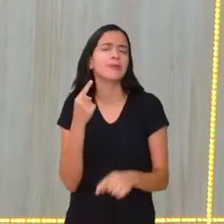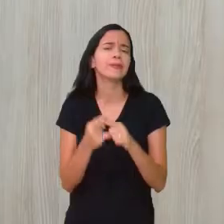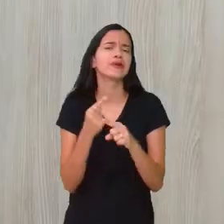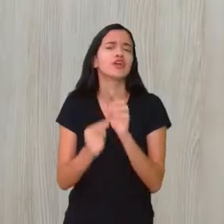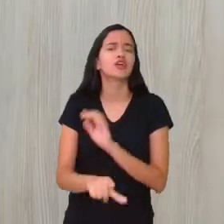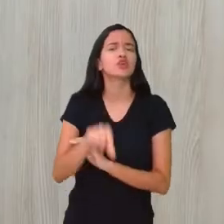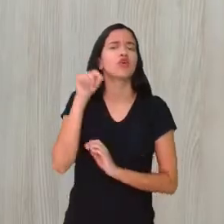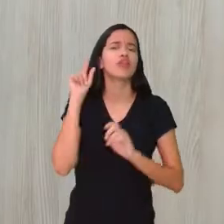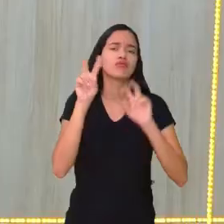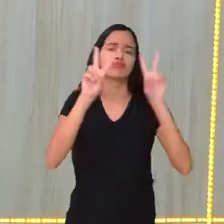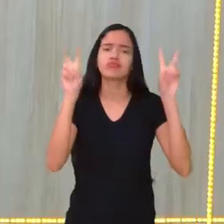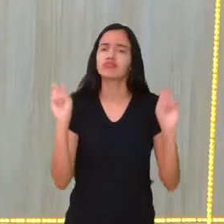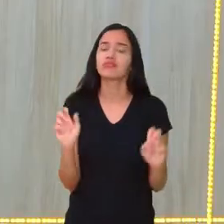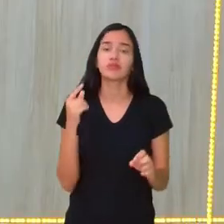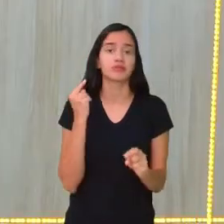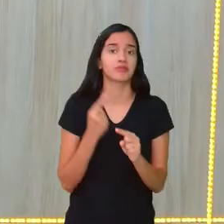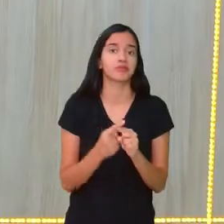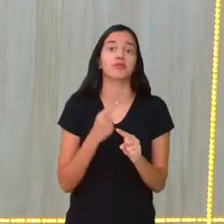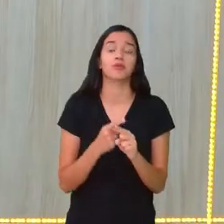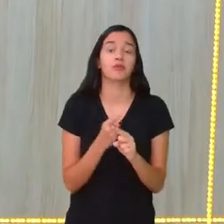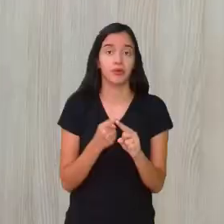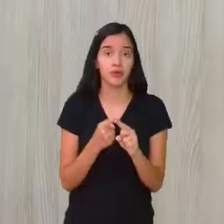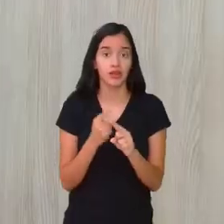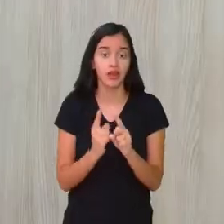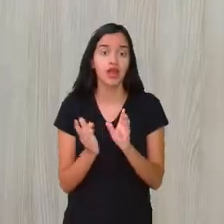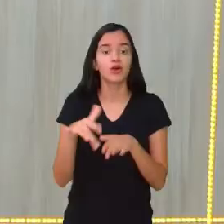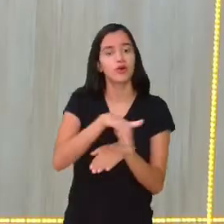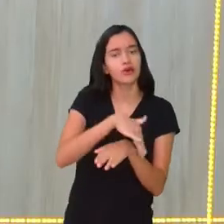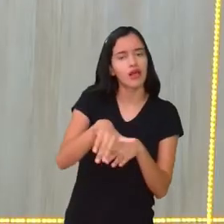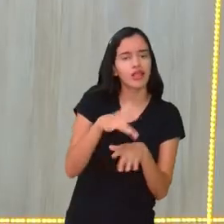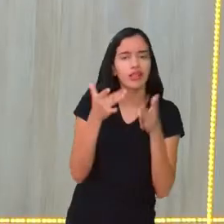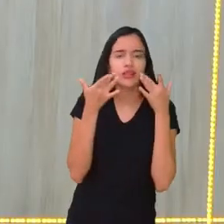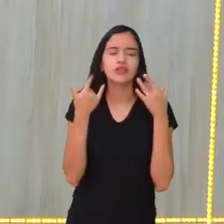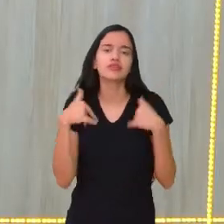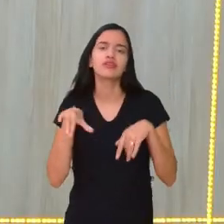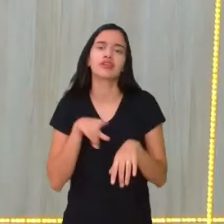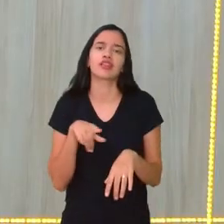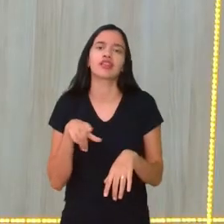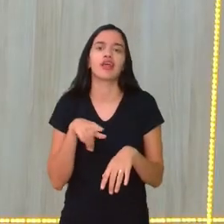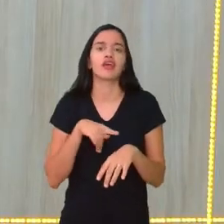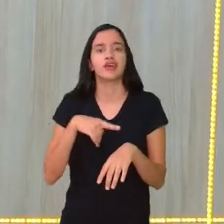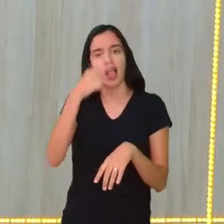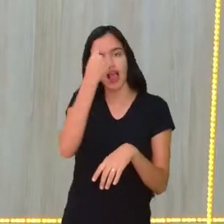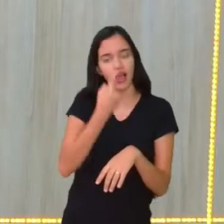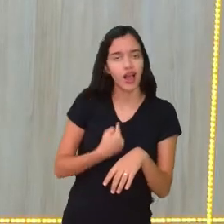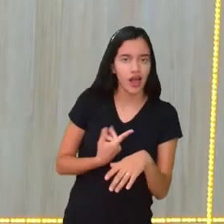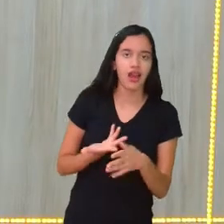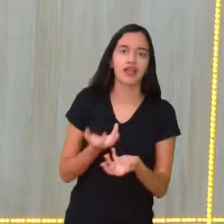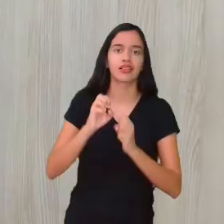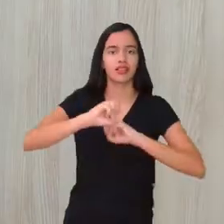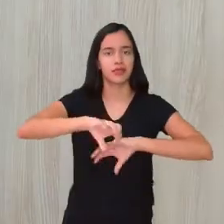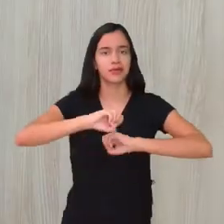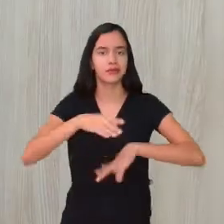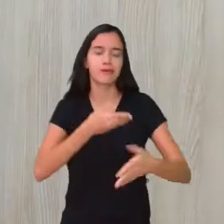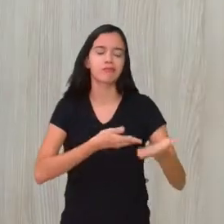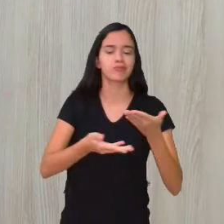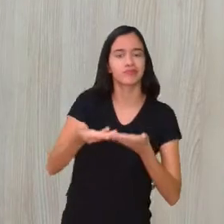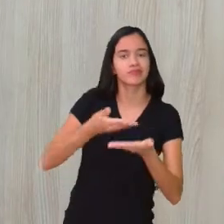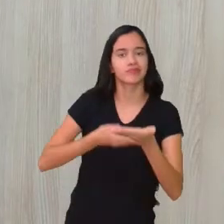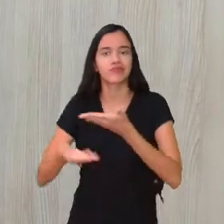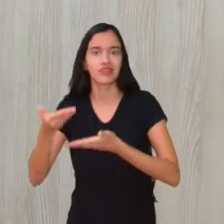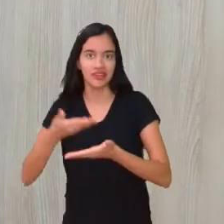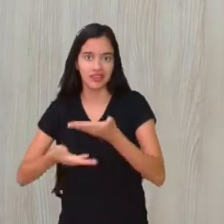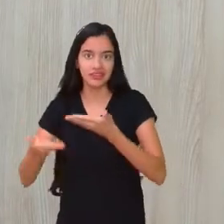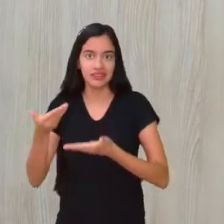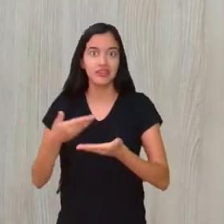esse tema? Porque o teatro de rua tem esse caráter educativo, né? Exato. Que dialoga com esse teatro